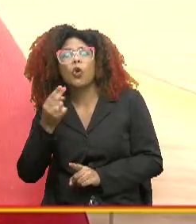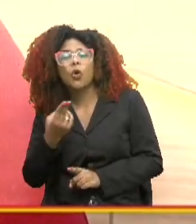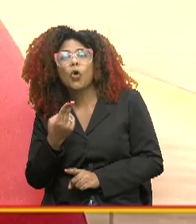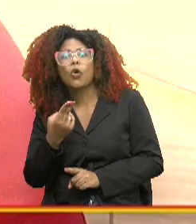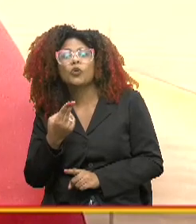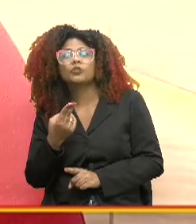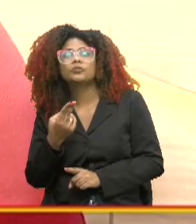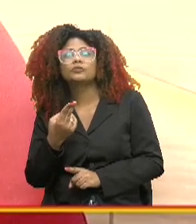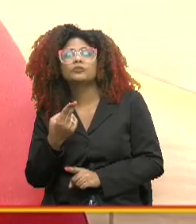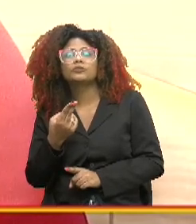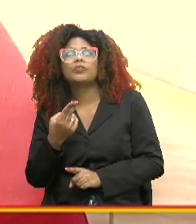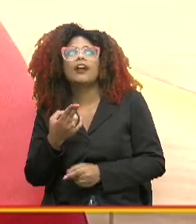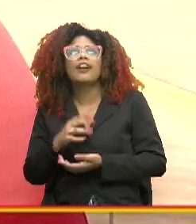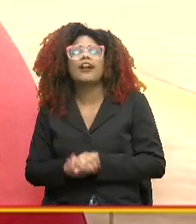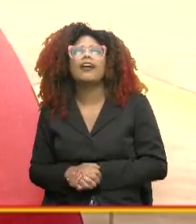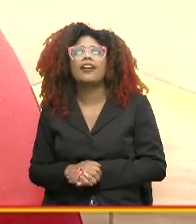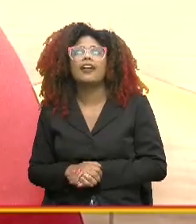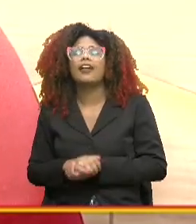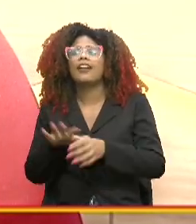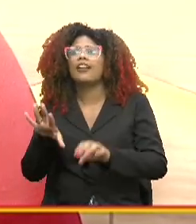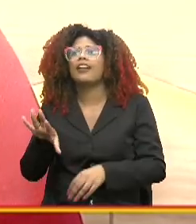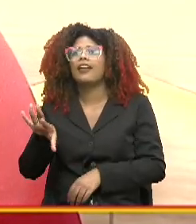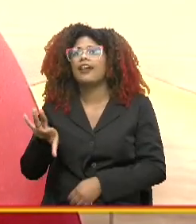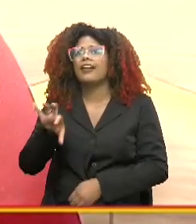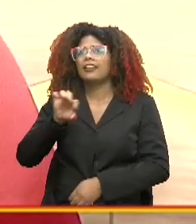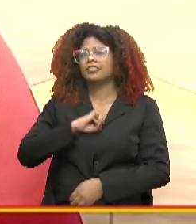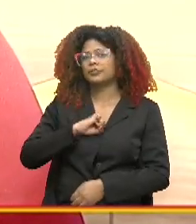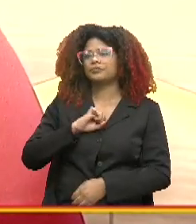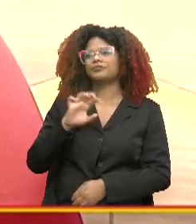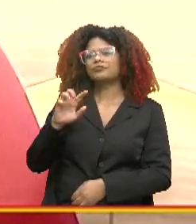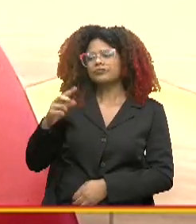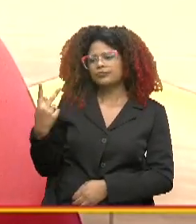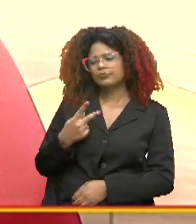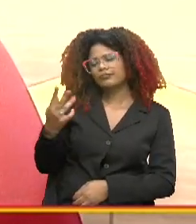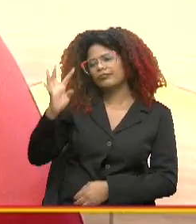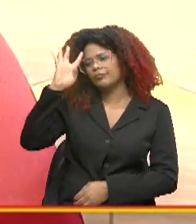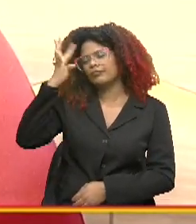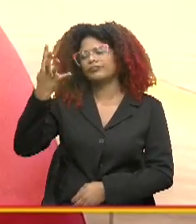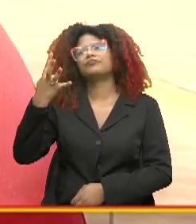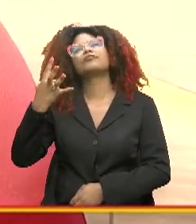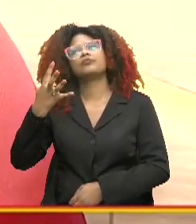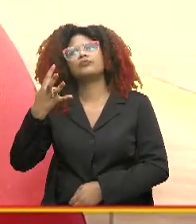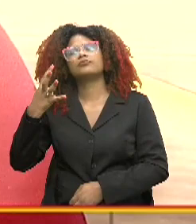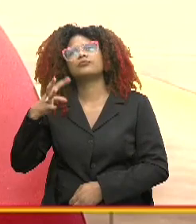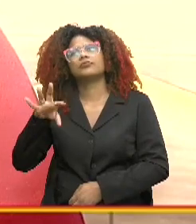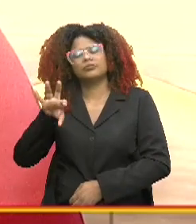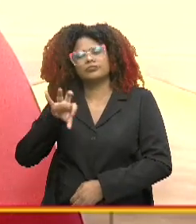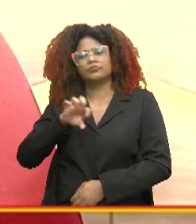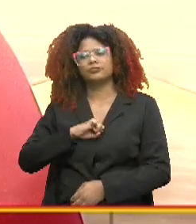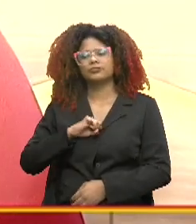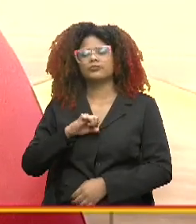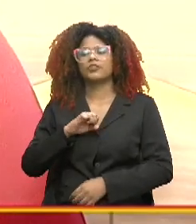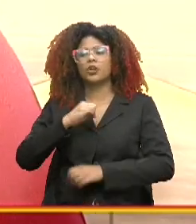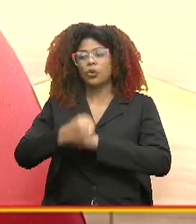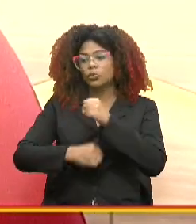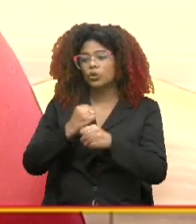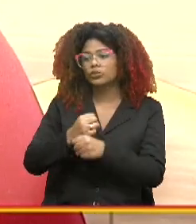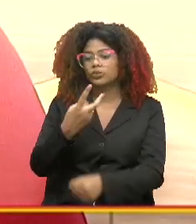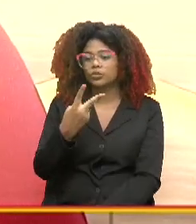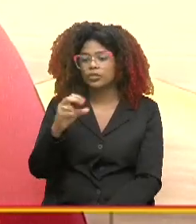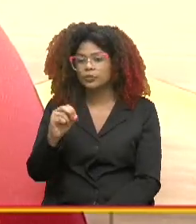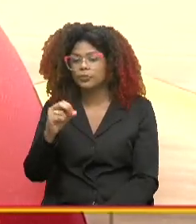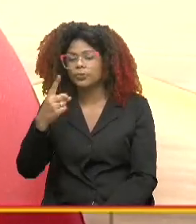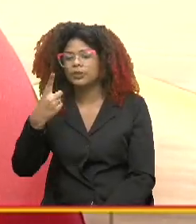então nós tínhamos decidido na verdade que eles viriam na forma se viessem né E então no ano de 2013 a gente